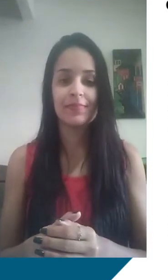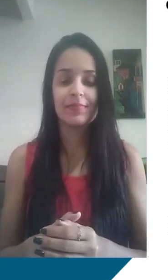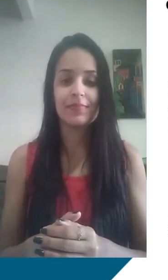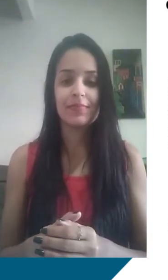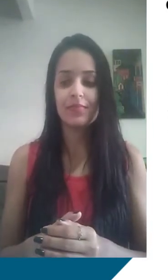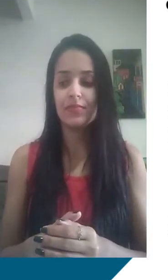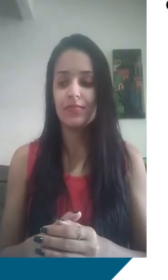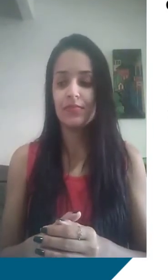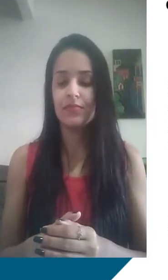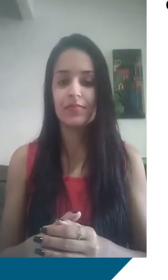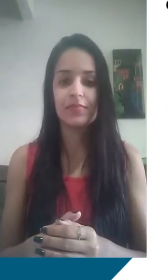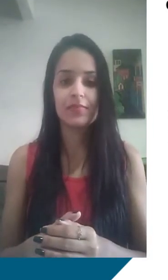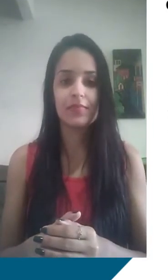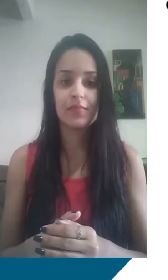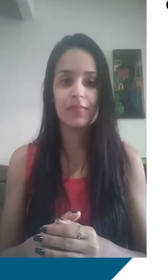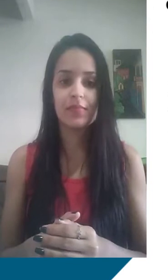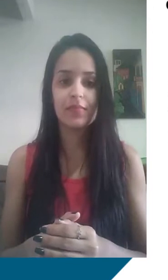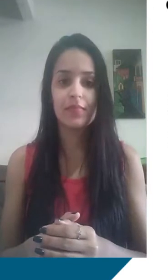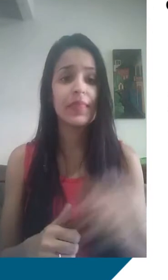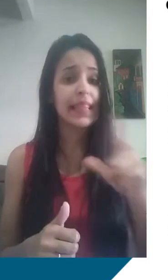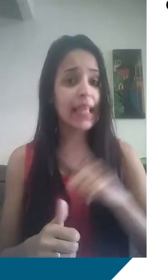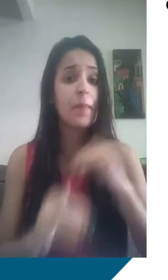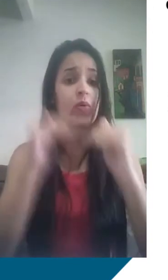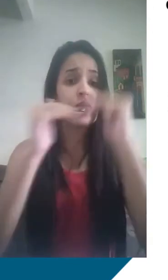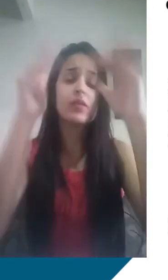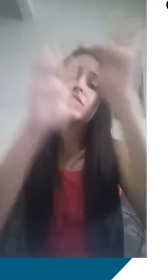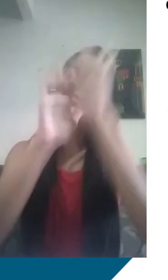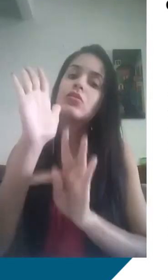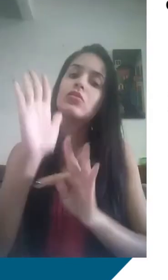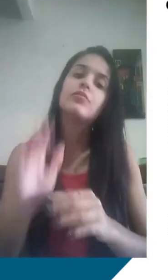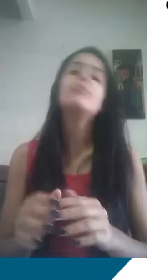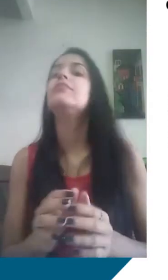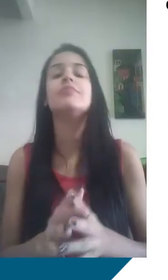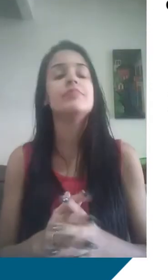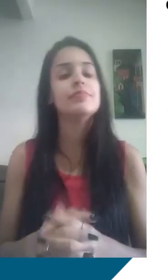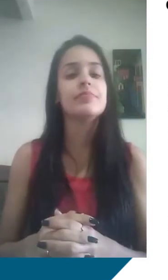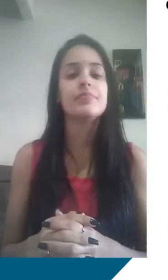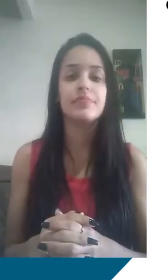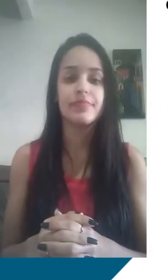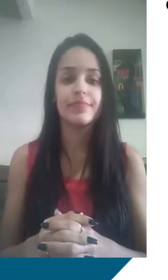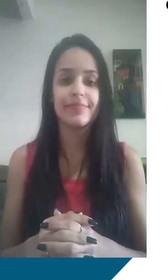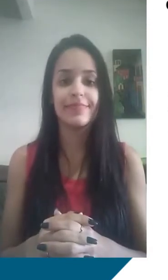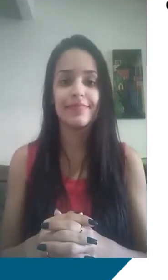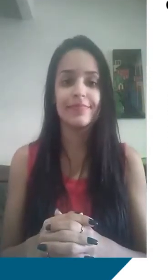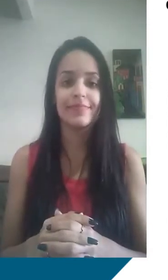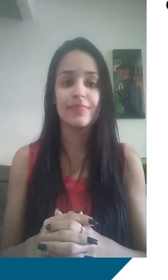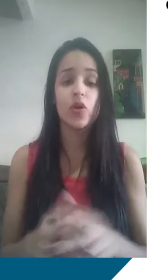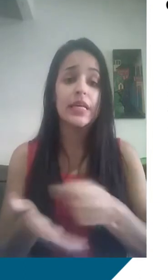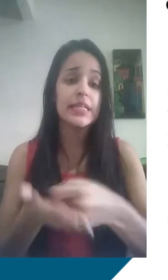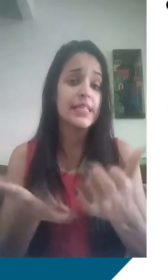textual, pedindo para que seja identificada no texto a expressão que indica a introdução de uma